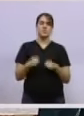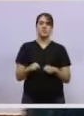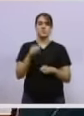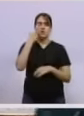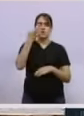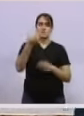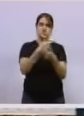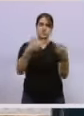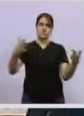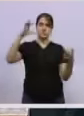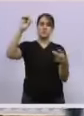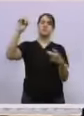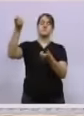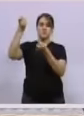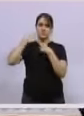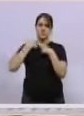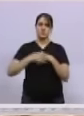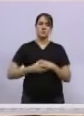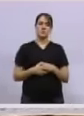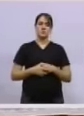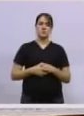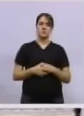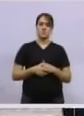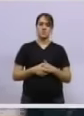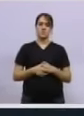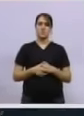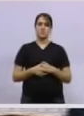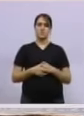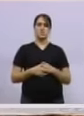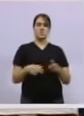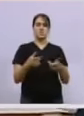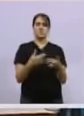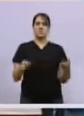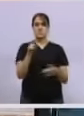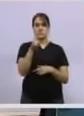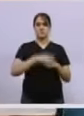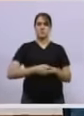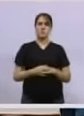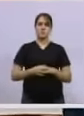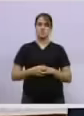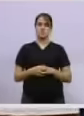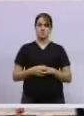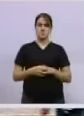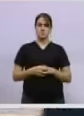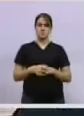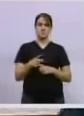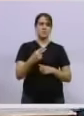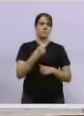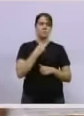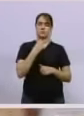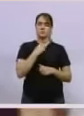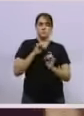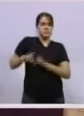que Ele me concede, que eu ainda posso alcançar. A mesma coisa é você. Você não pode desanimar